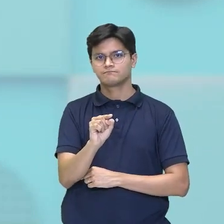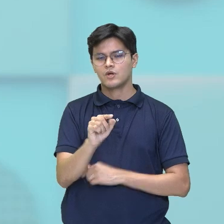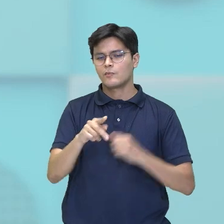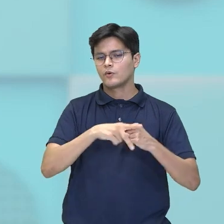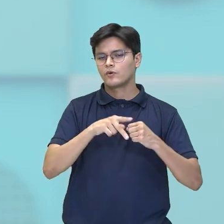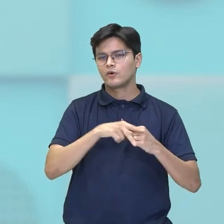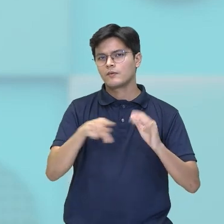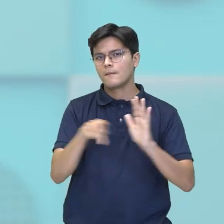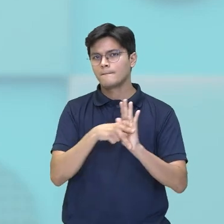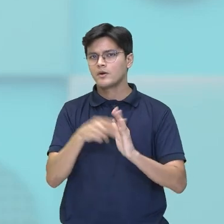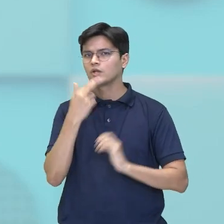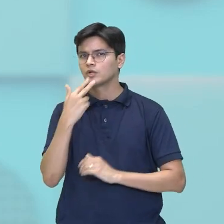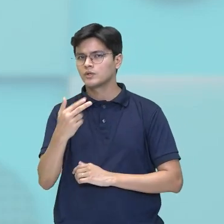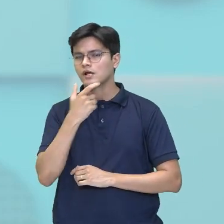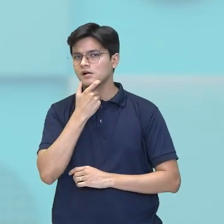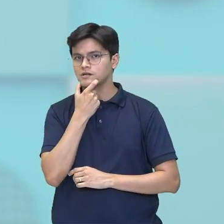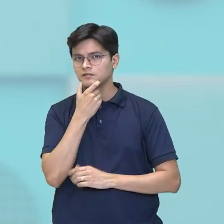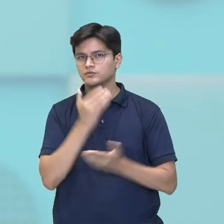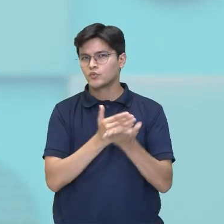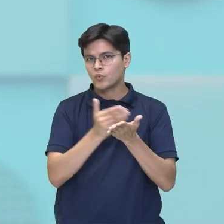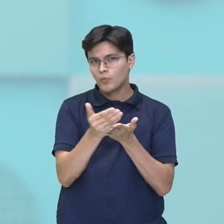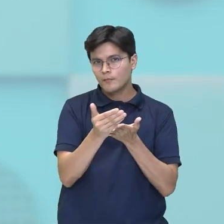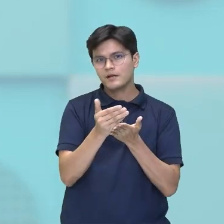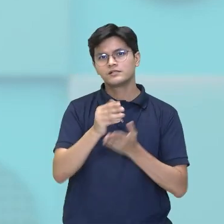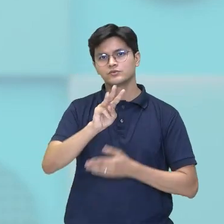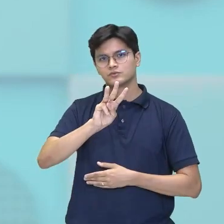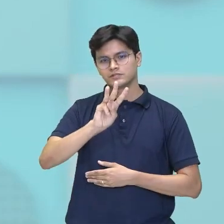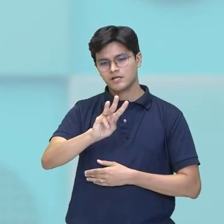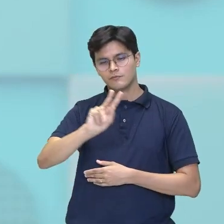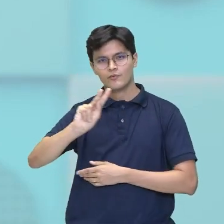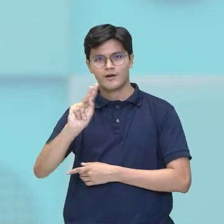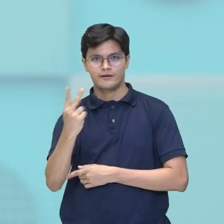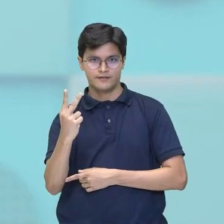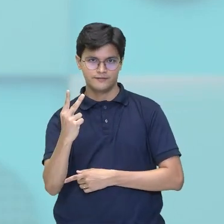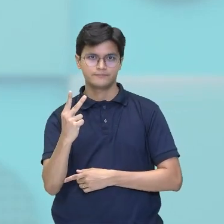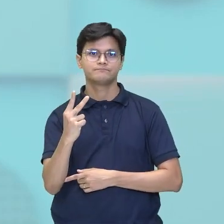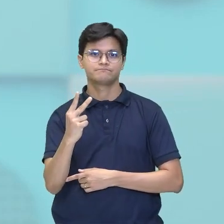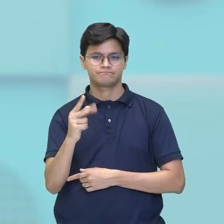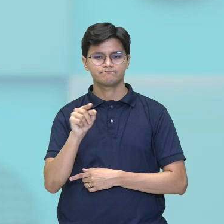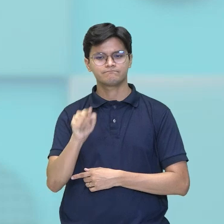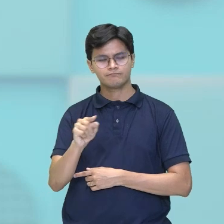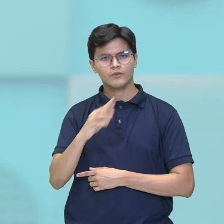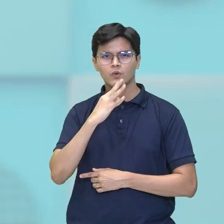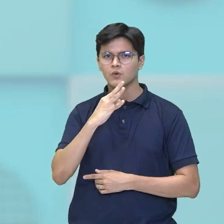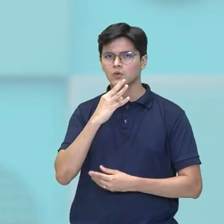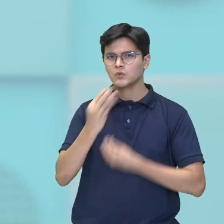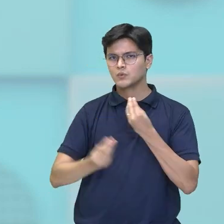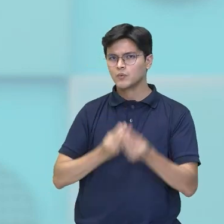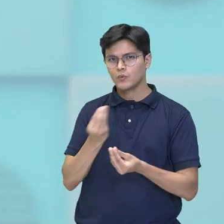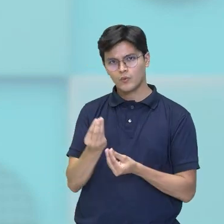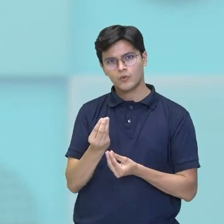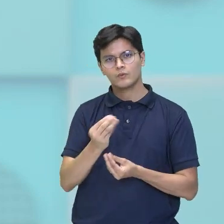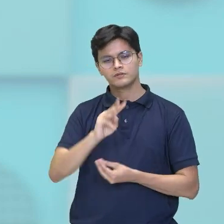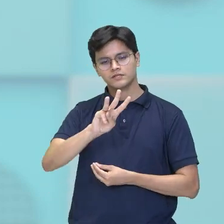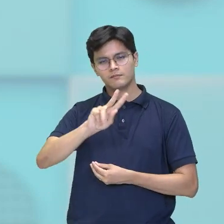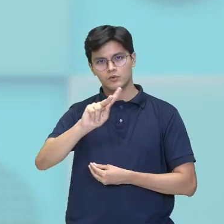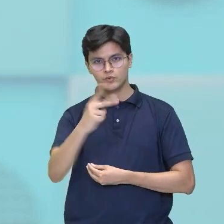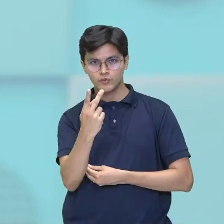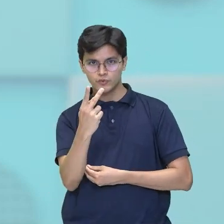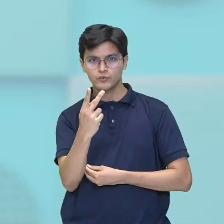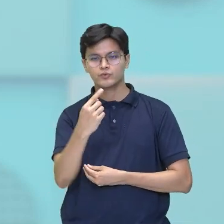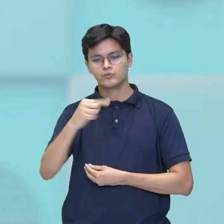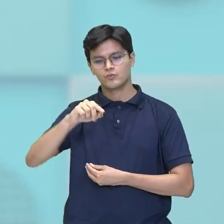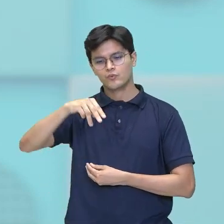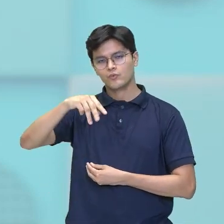inglesa que começam com o W e o H, e aí que ele é conhecido como WH questions